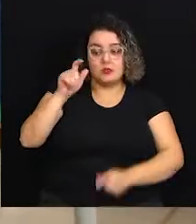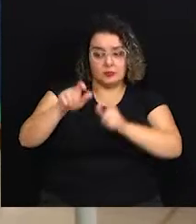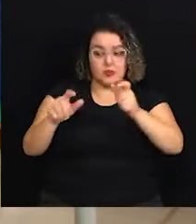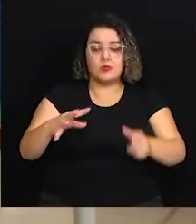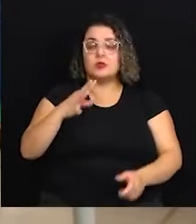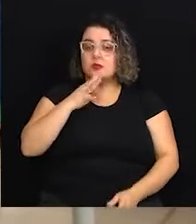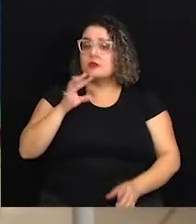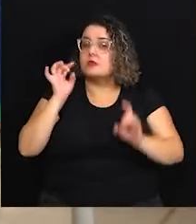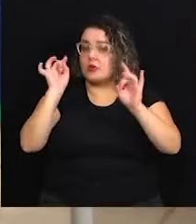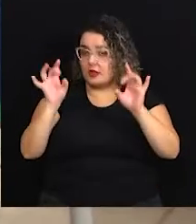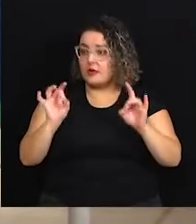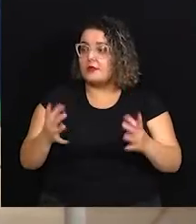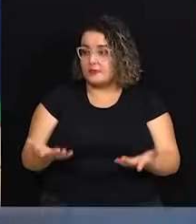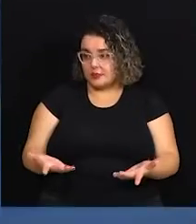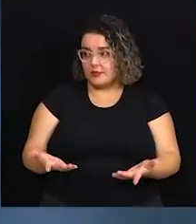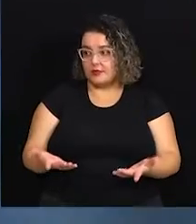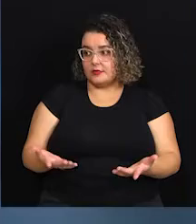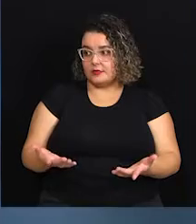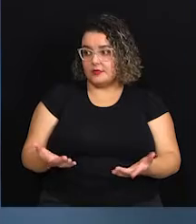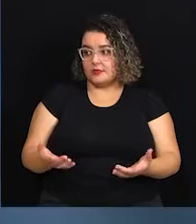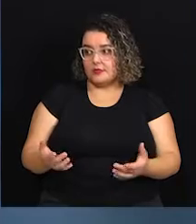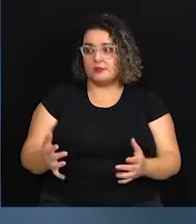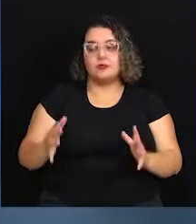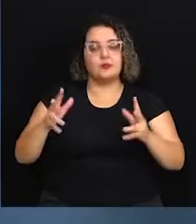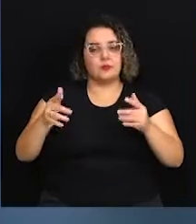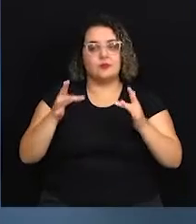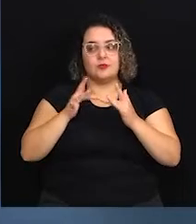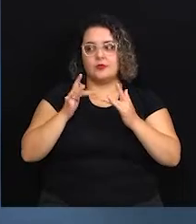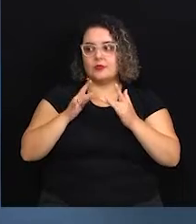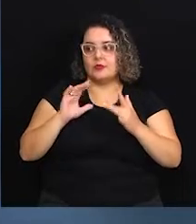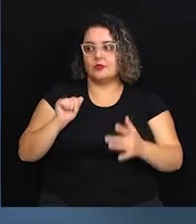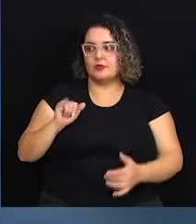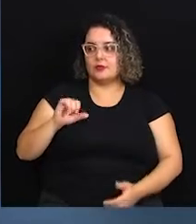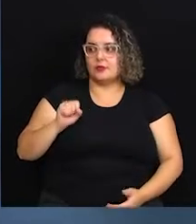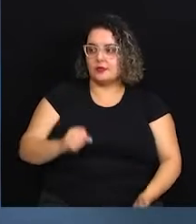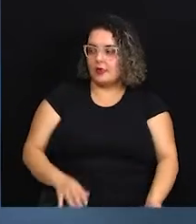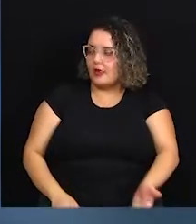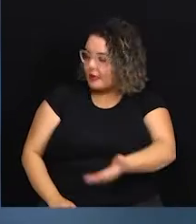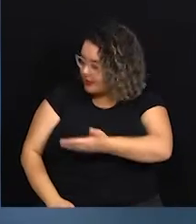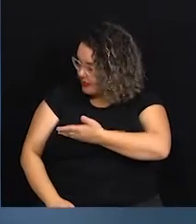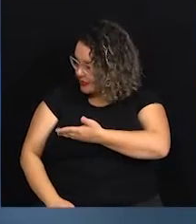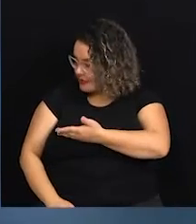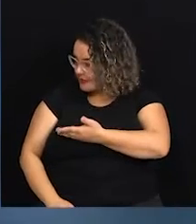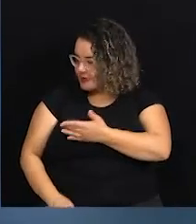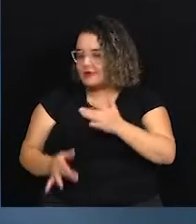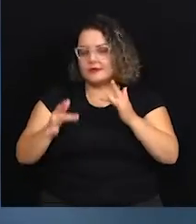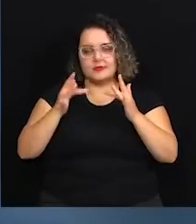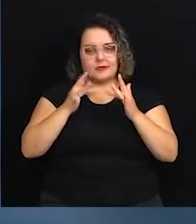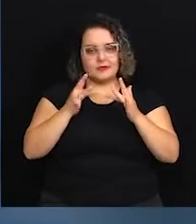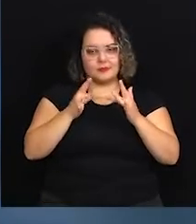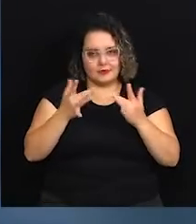atendimento mais especializado, fica sempre aqui os contatos do CAIS passando aqui na tela para vocês entrarem em contato.